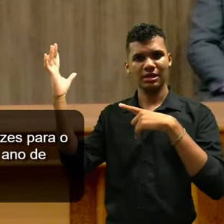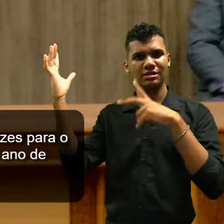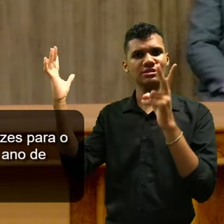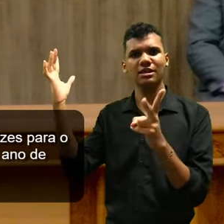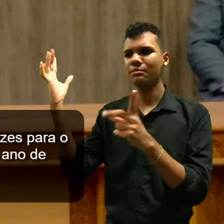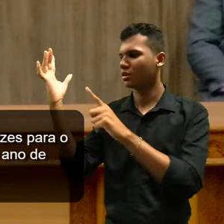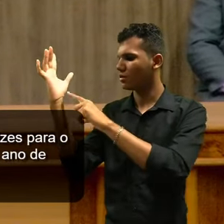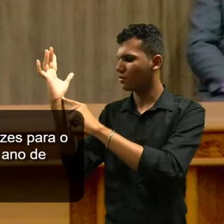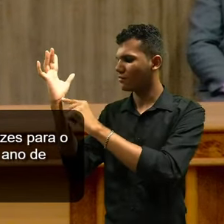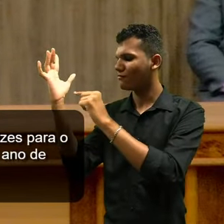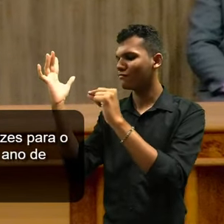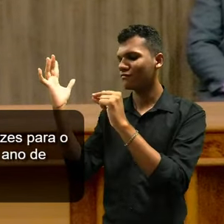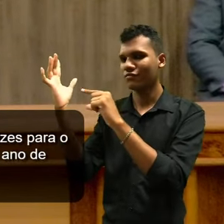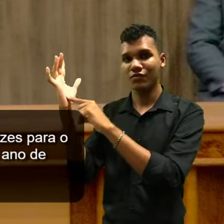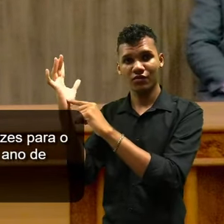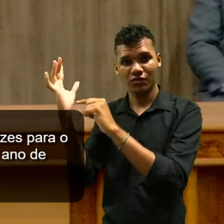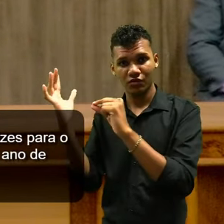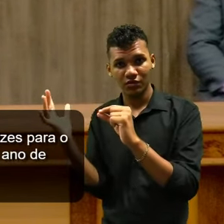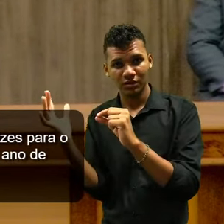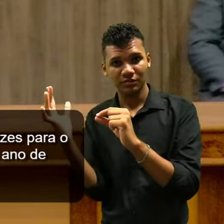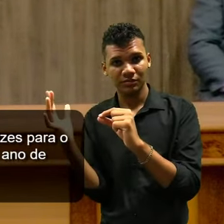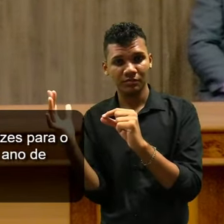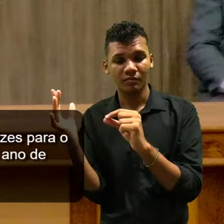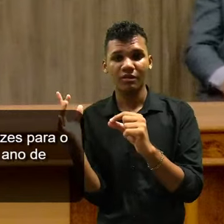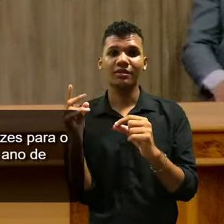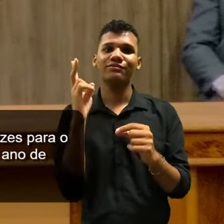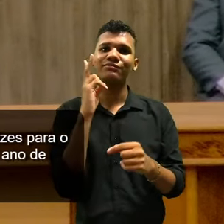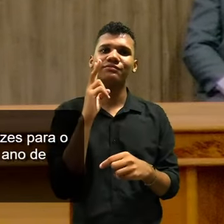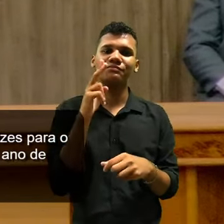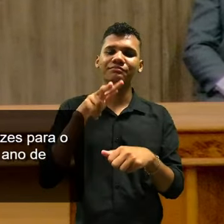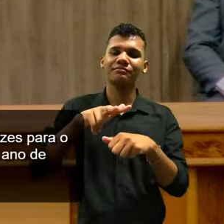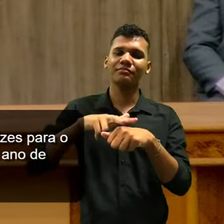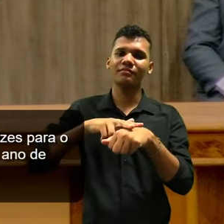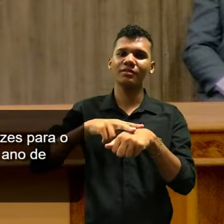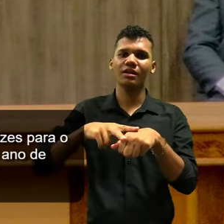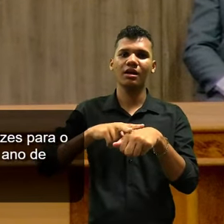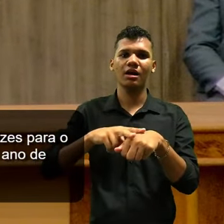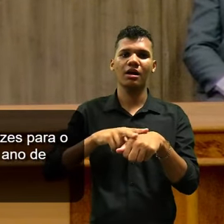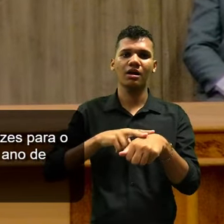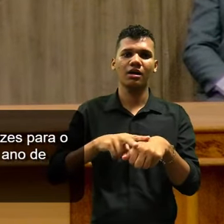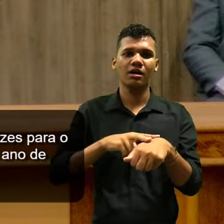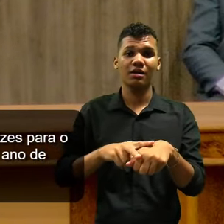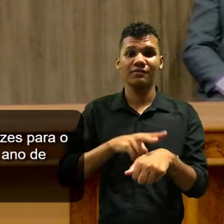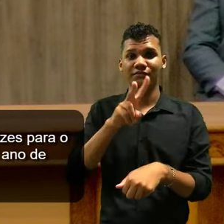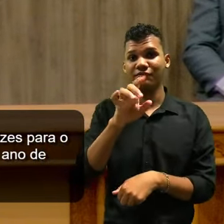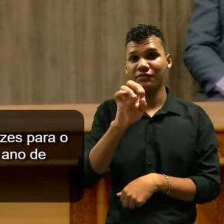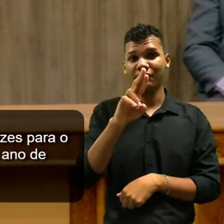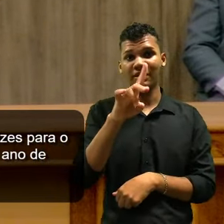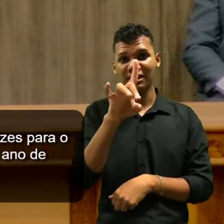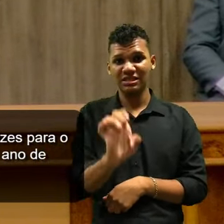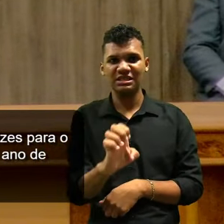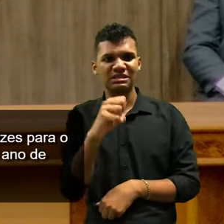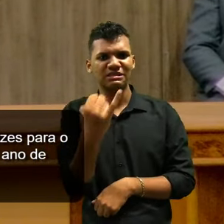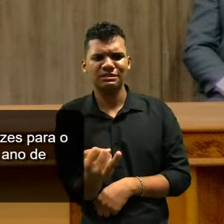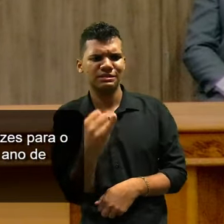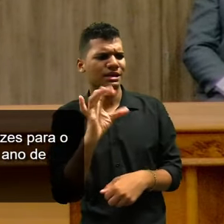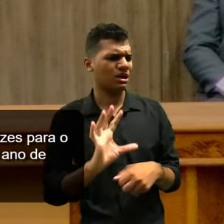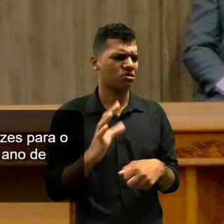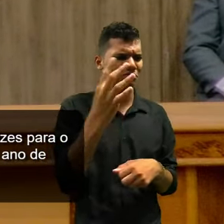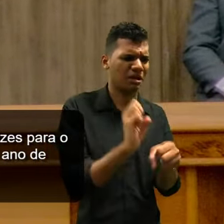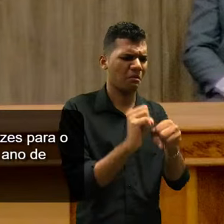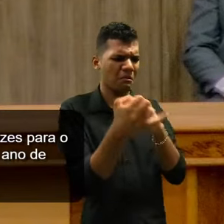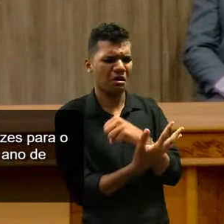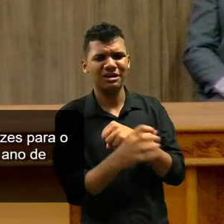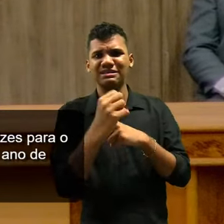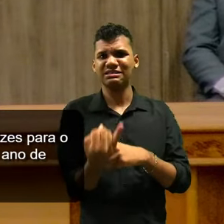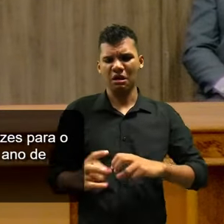é verdinha E o que mais e no ano de sequidão e quando vem a sequidão quando vem a pandemia quando vem a dengue quando vem